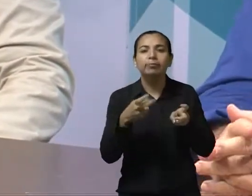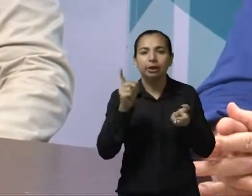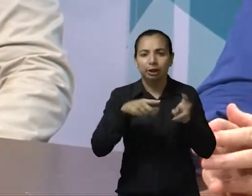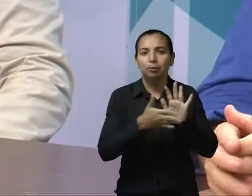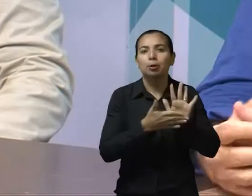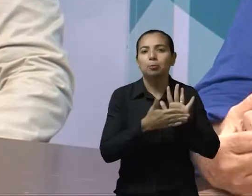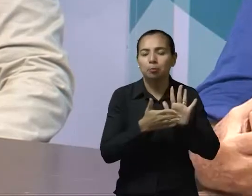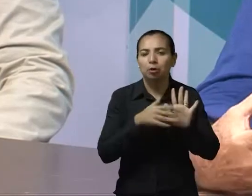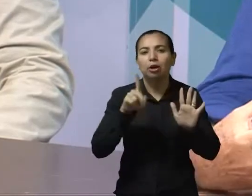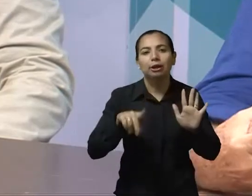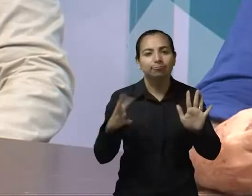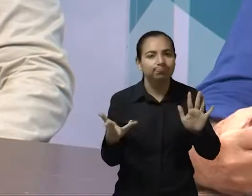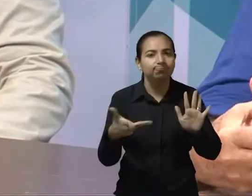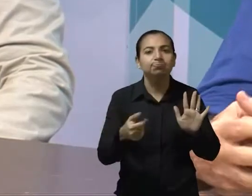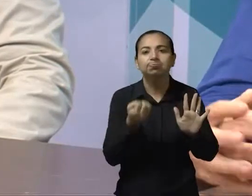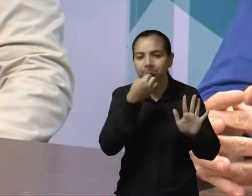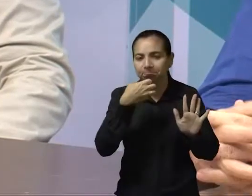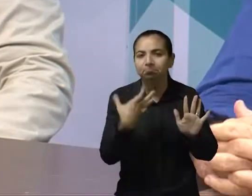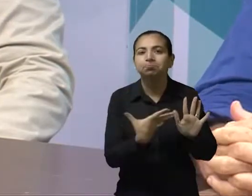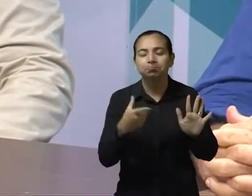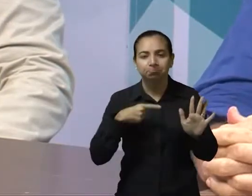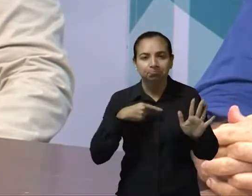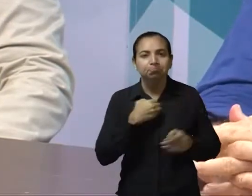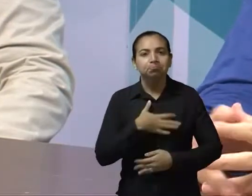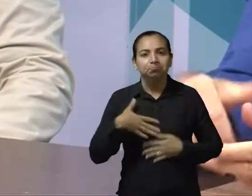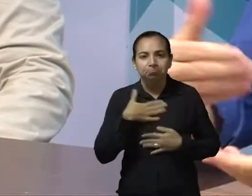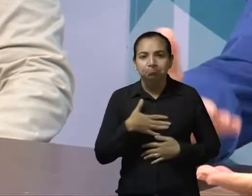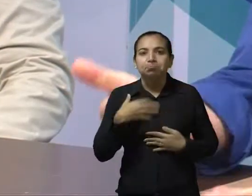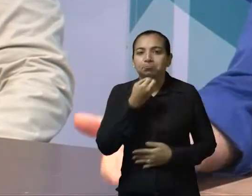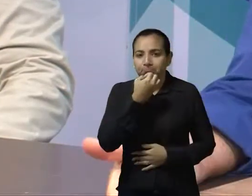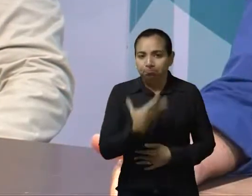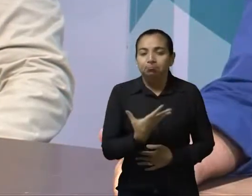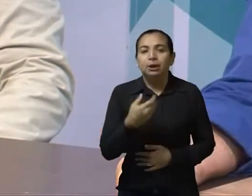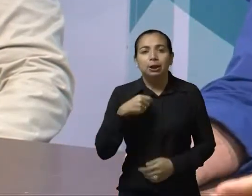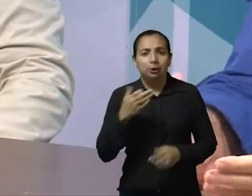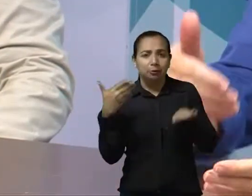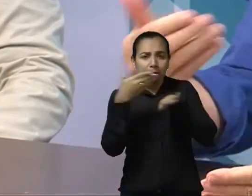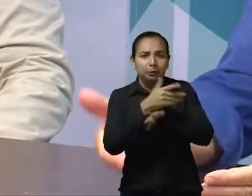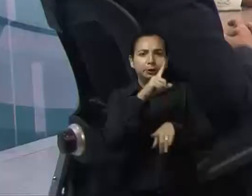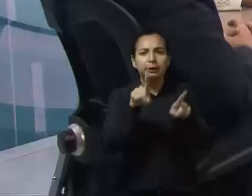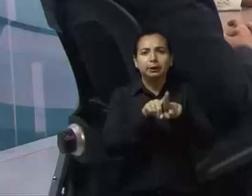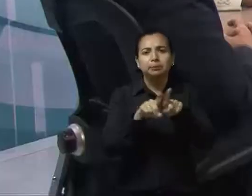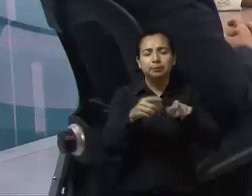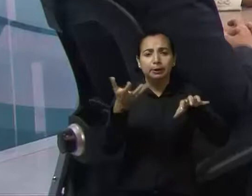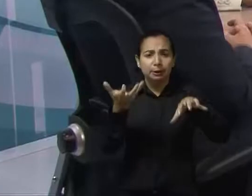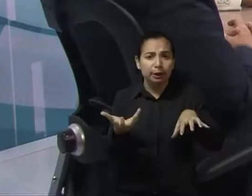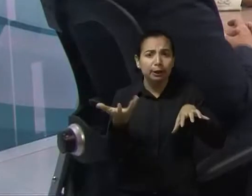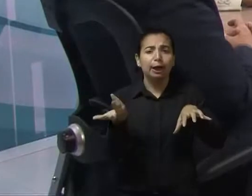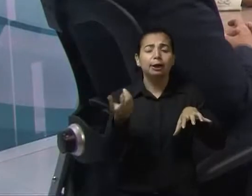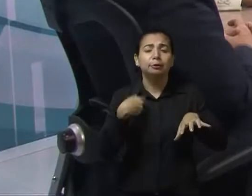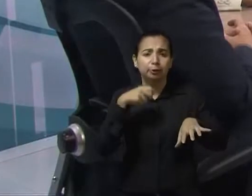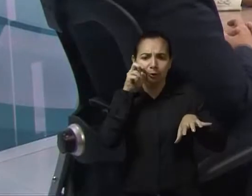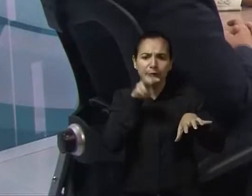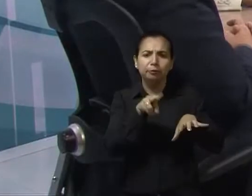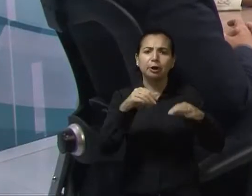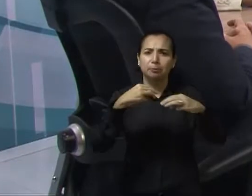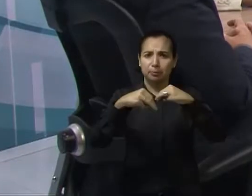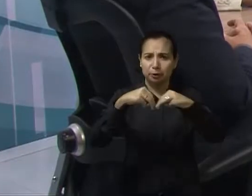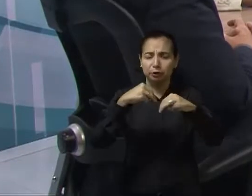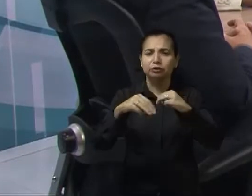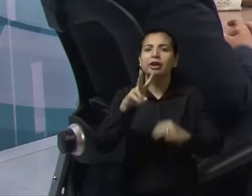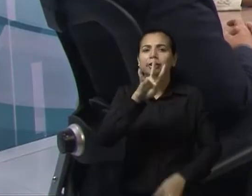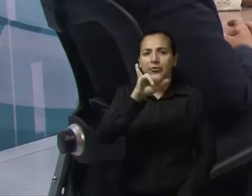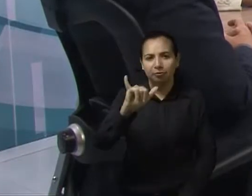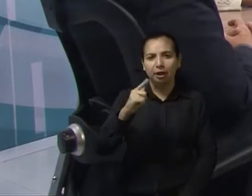oportunidade de participar essa semana de uma sessão especial no Senado, onde eu acho que esse Ministério pode apresentar